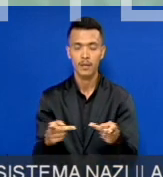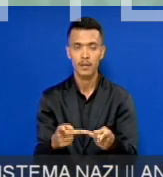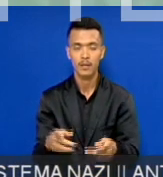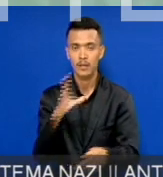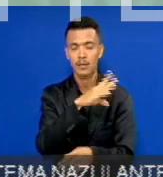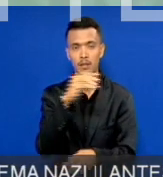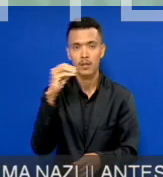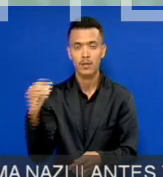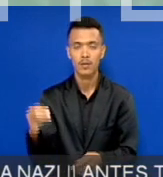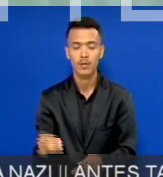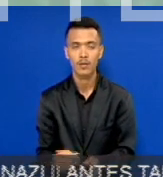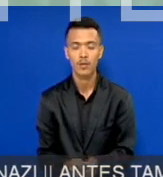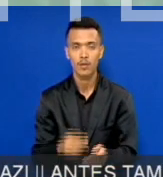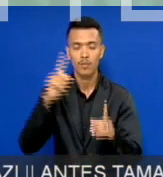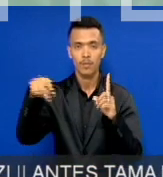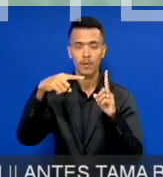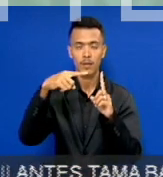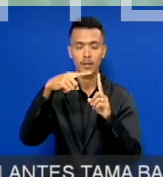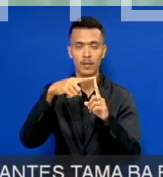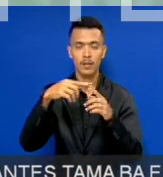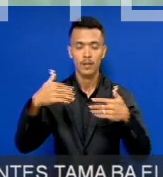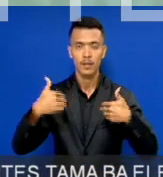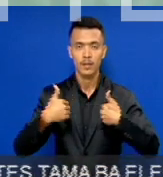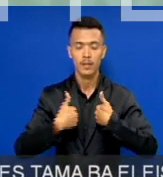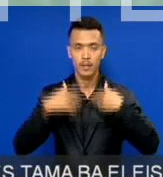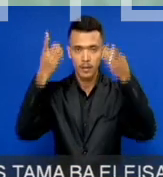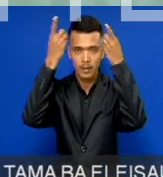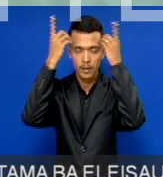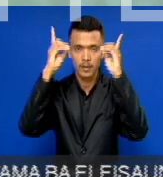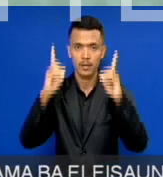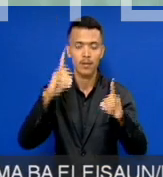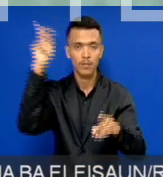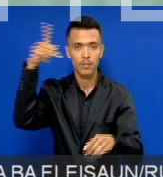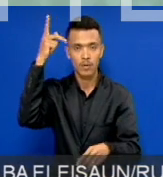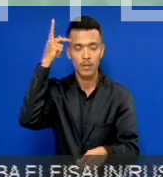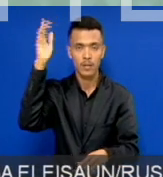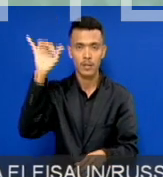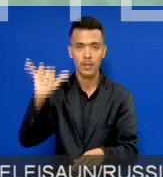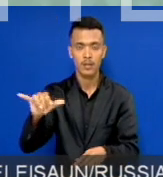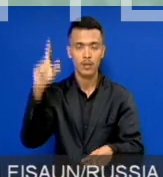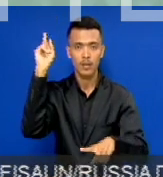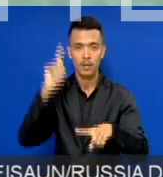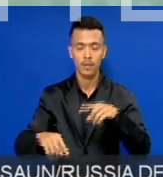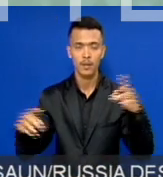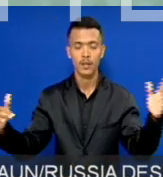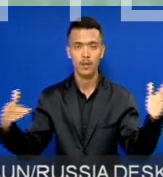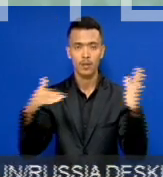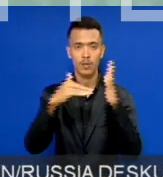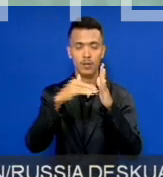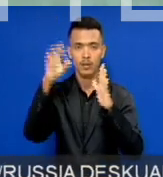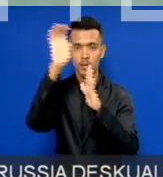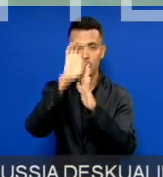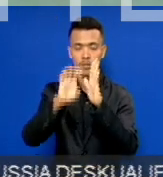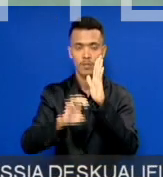No MOS, o engenheiro há a decisão política será para trabalhar contra a Convenção